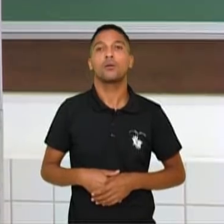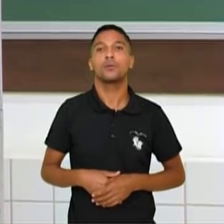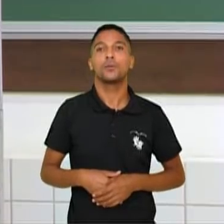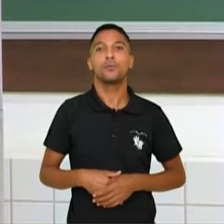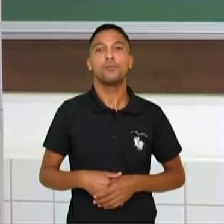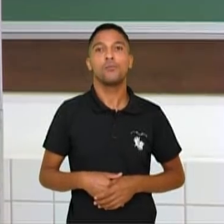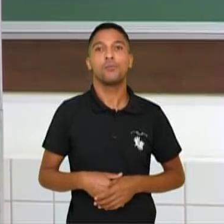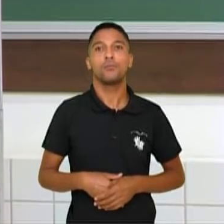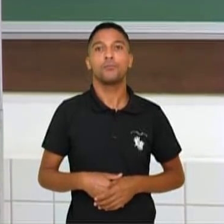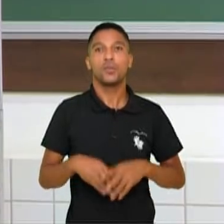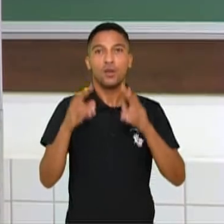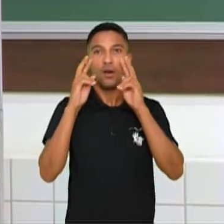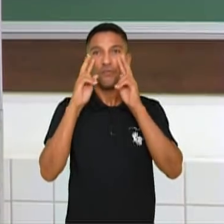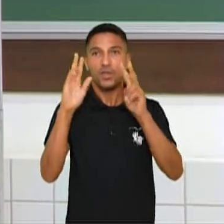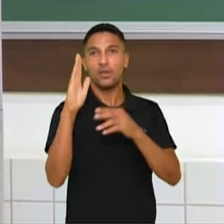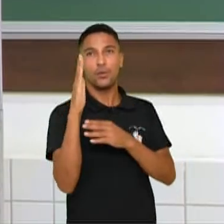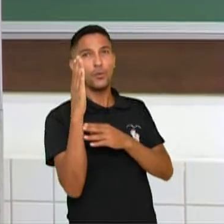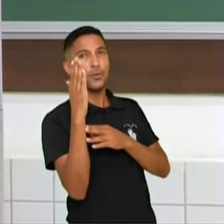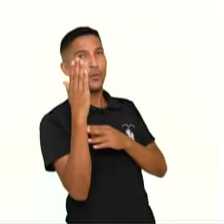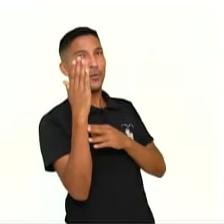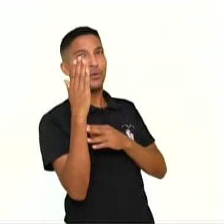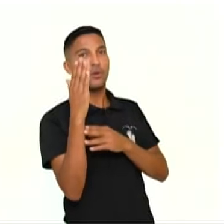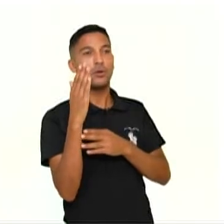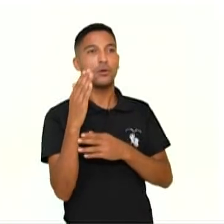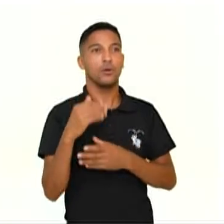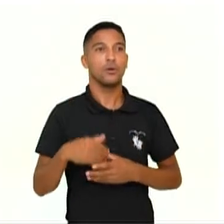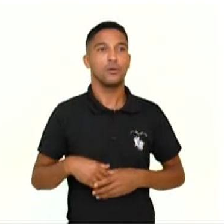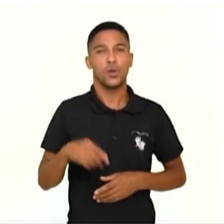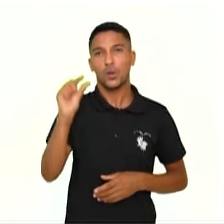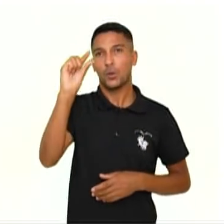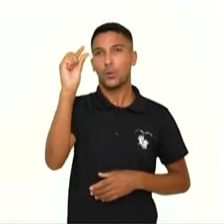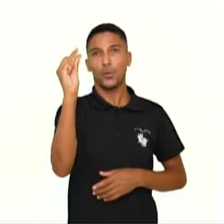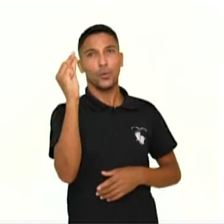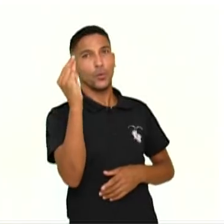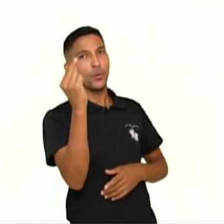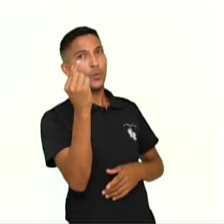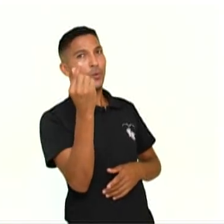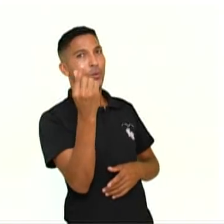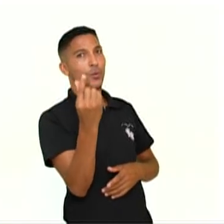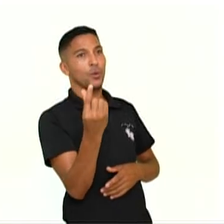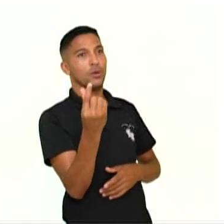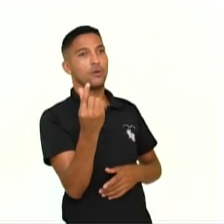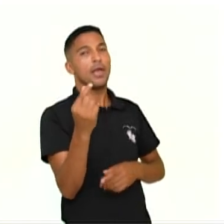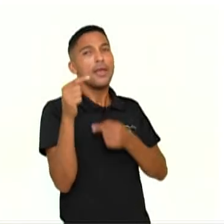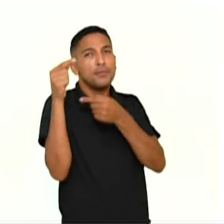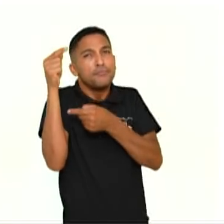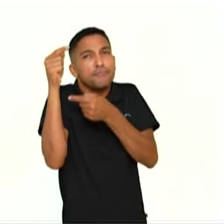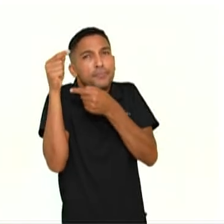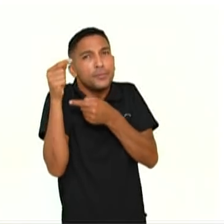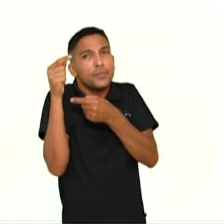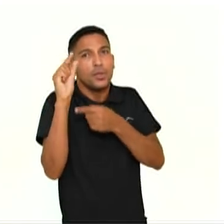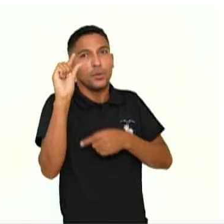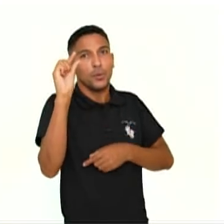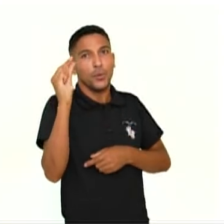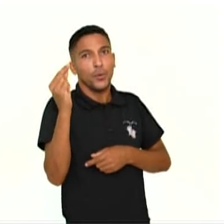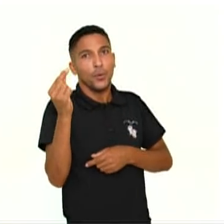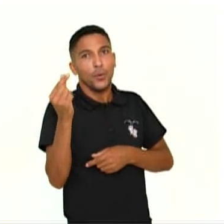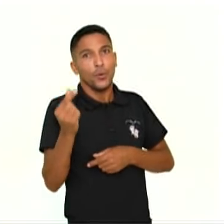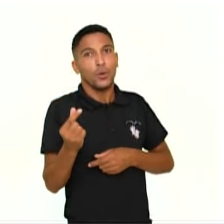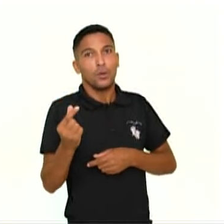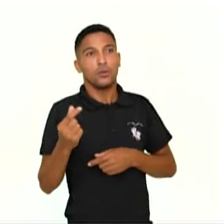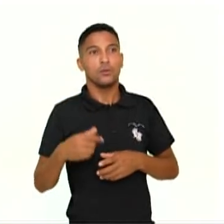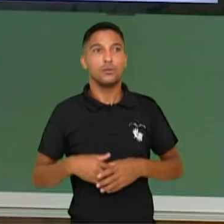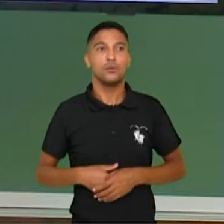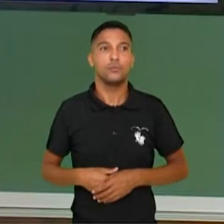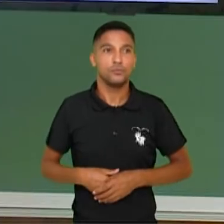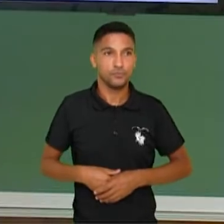imagem. Olhem ele de lado. Como a sua espessura é pequena se comparada com o